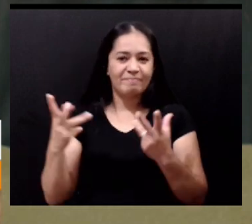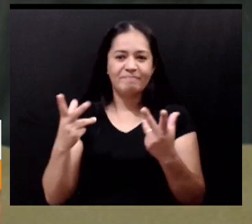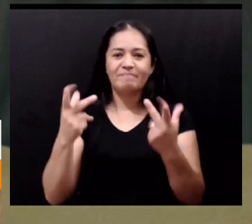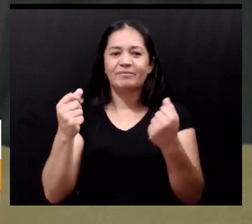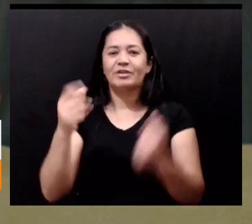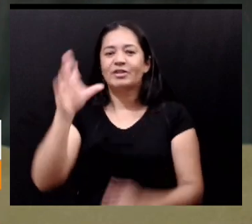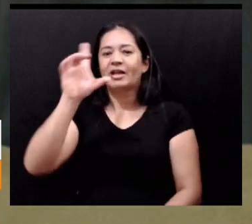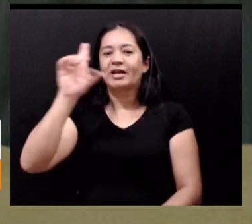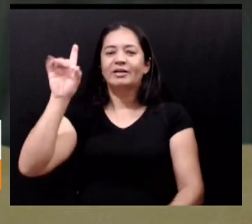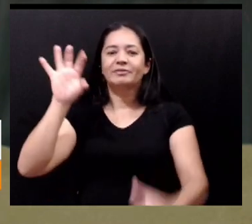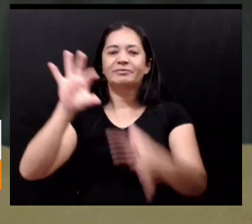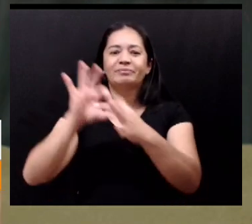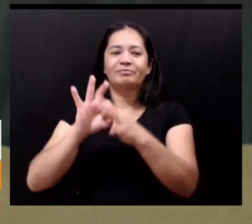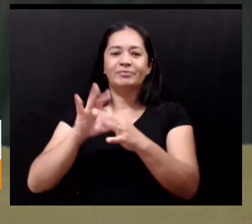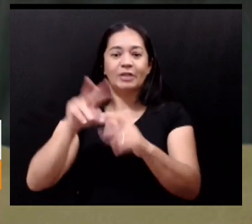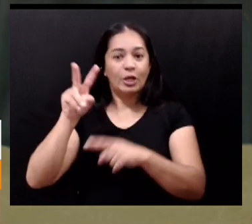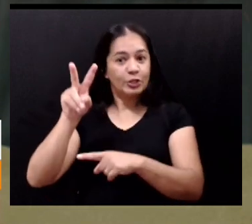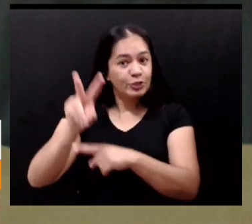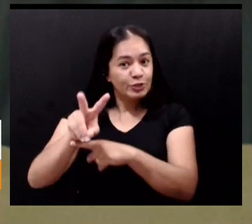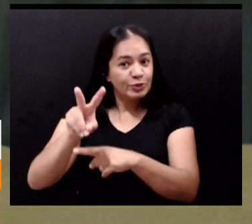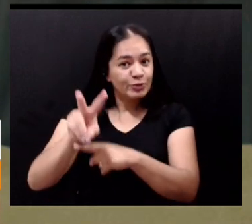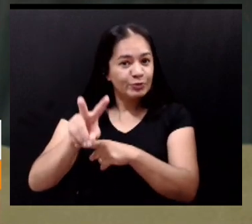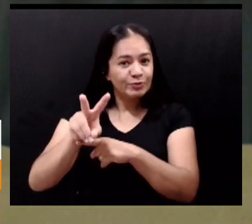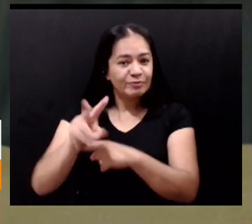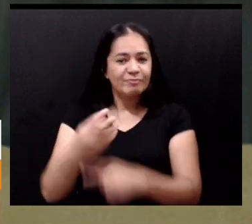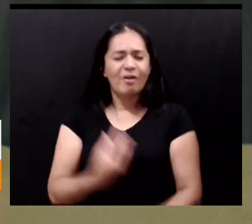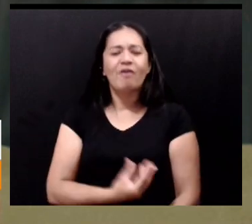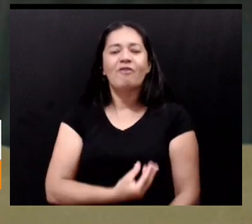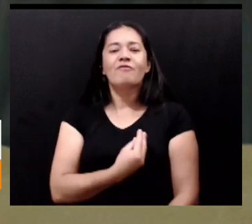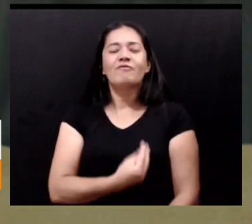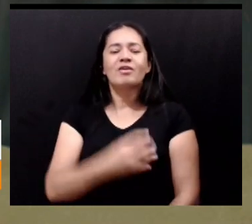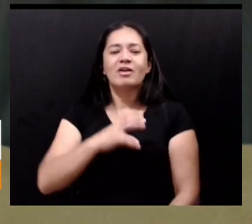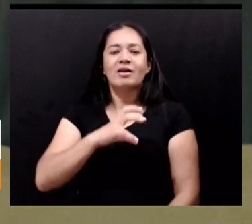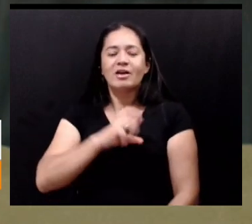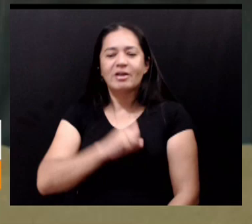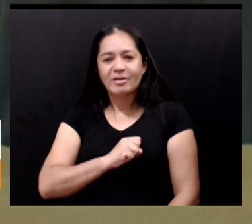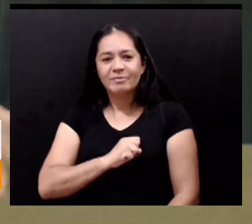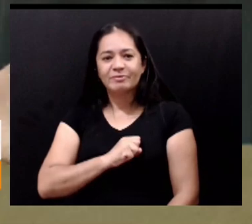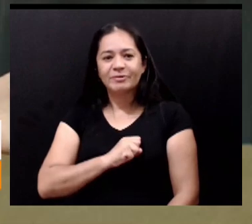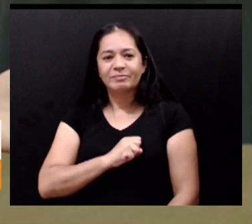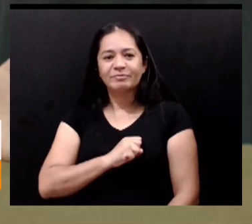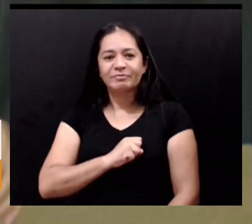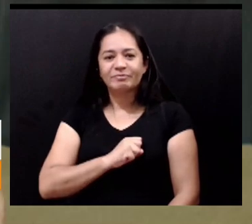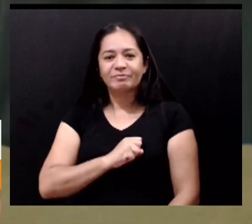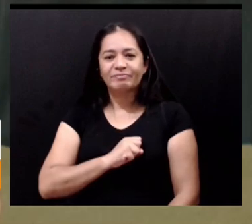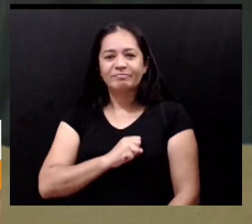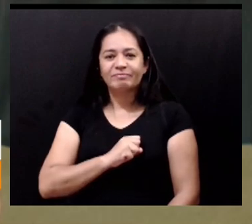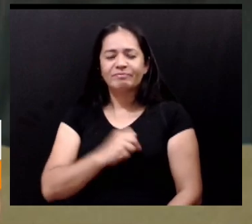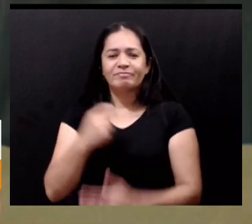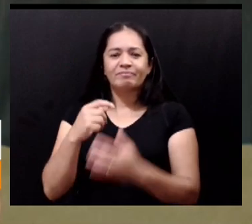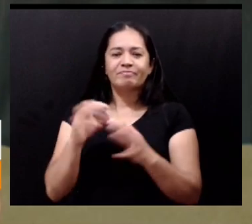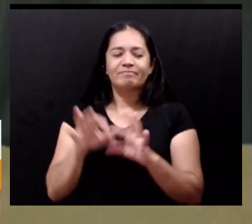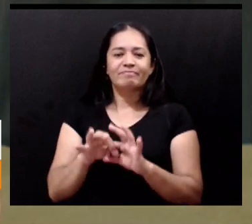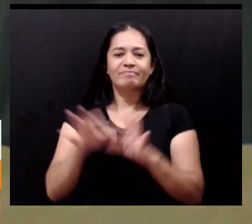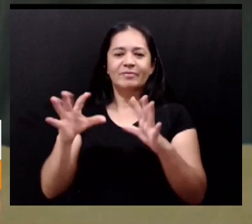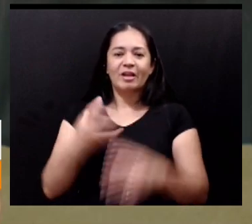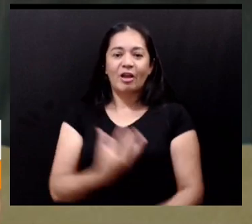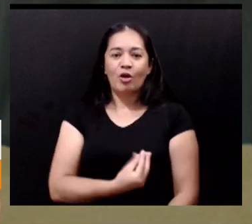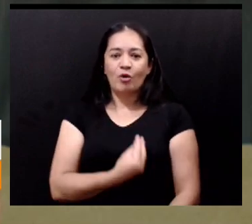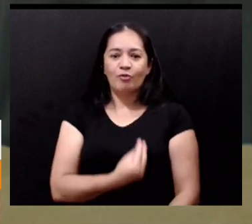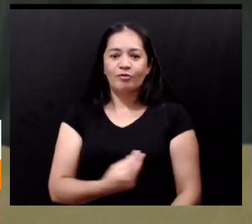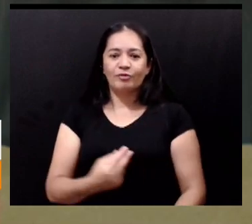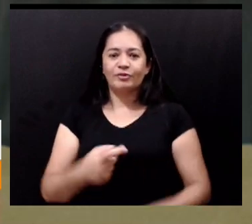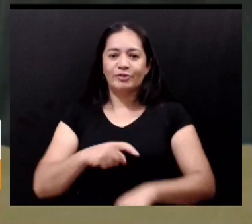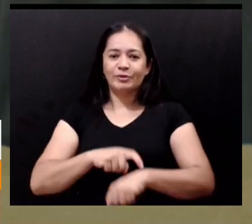se cuide, viva, ame e se permita a viver o seu momento.